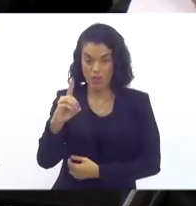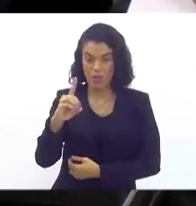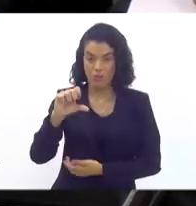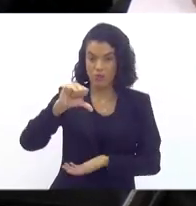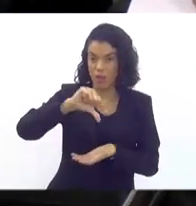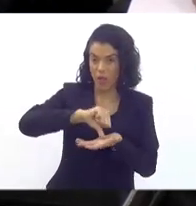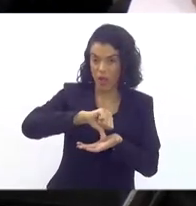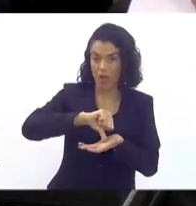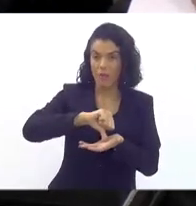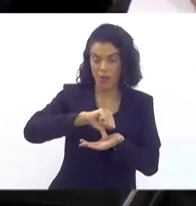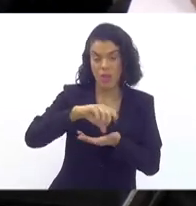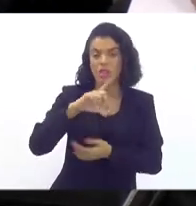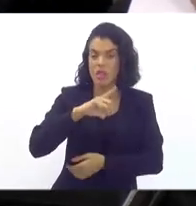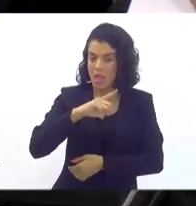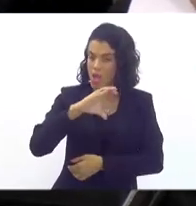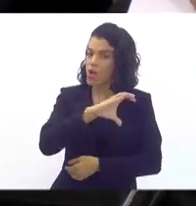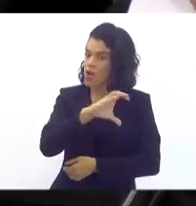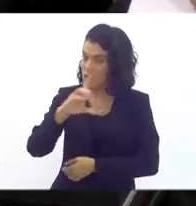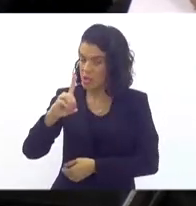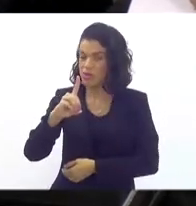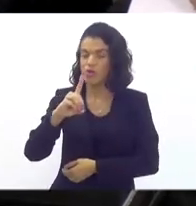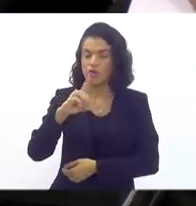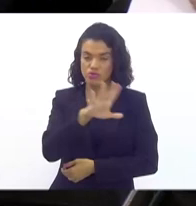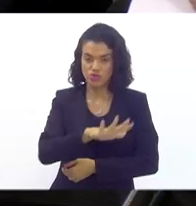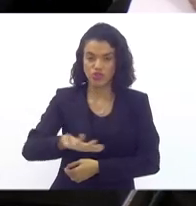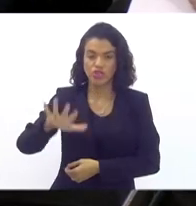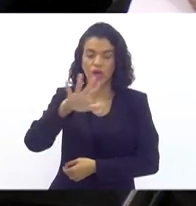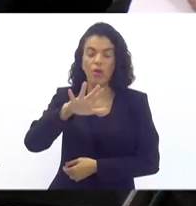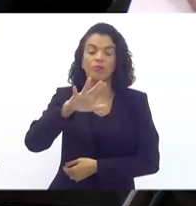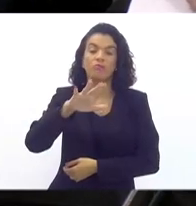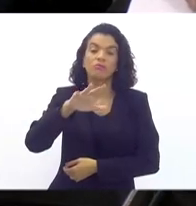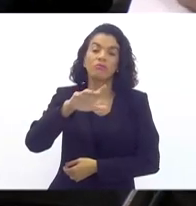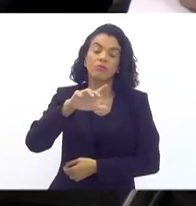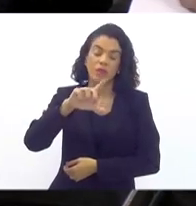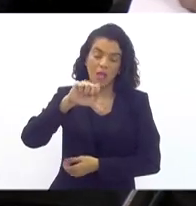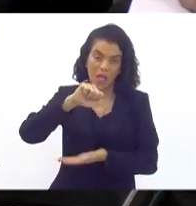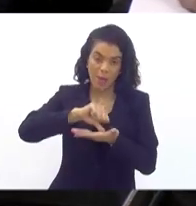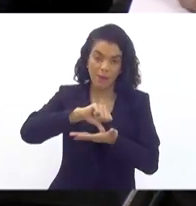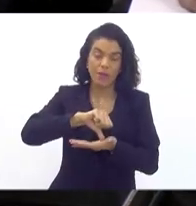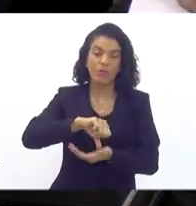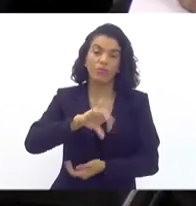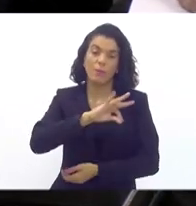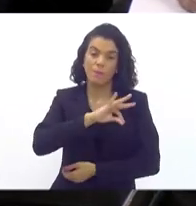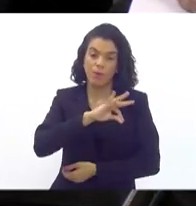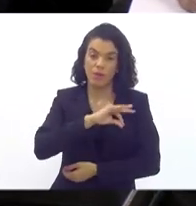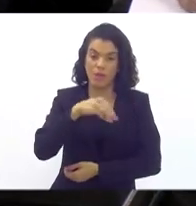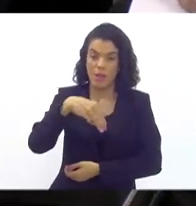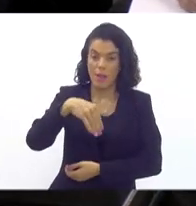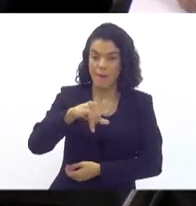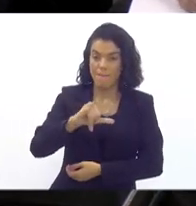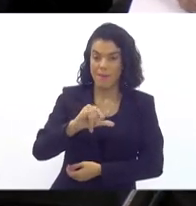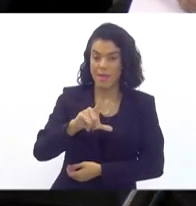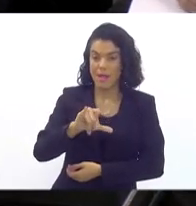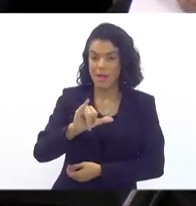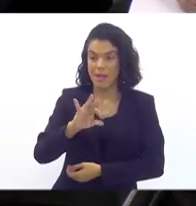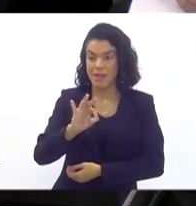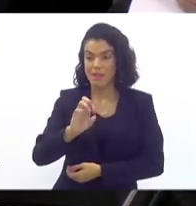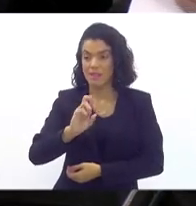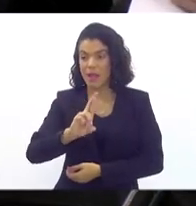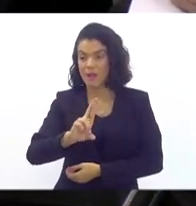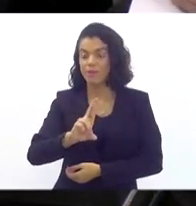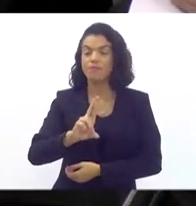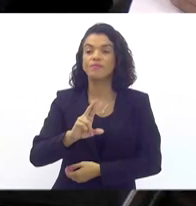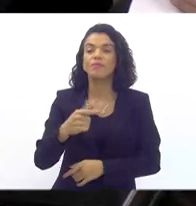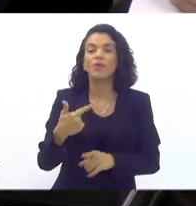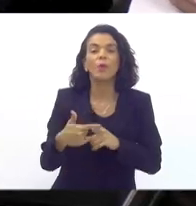capital que tem um coordenador da capital da polícia militar e a gente verificar Da onde vem a ordem como é que é isso